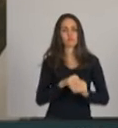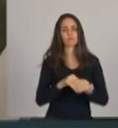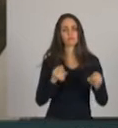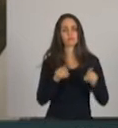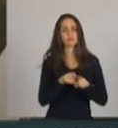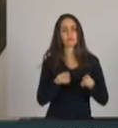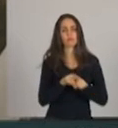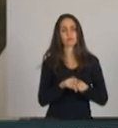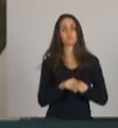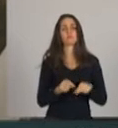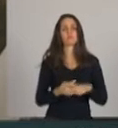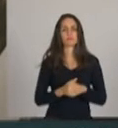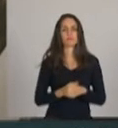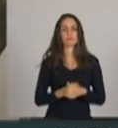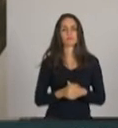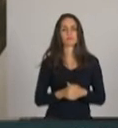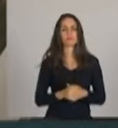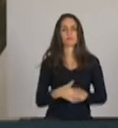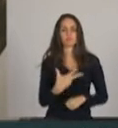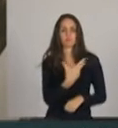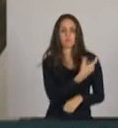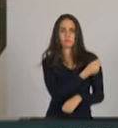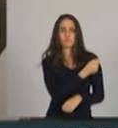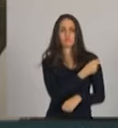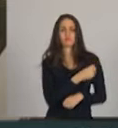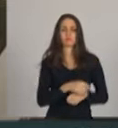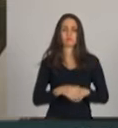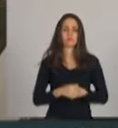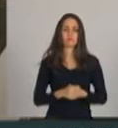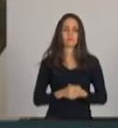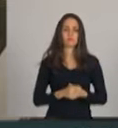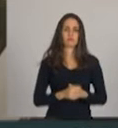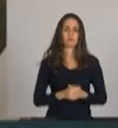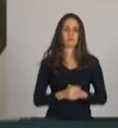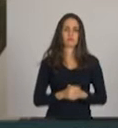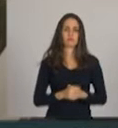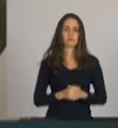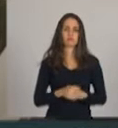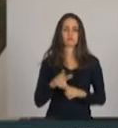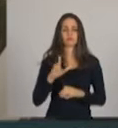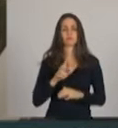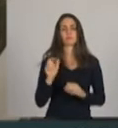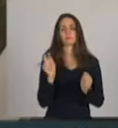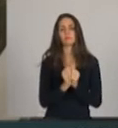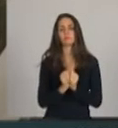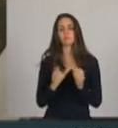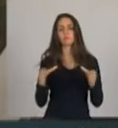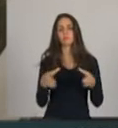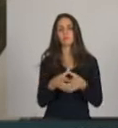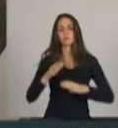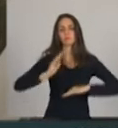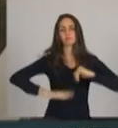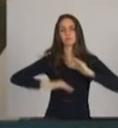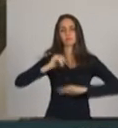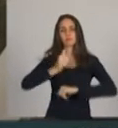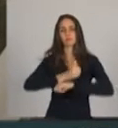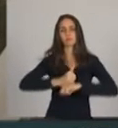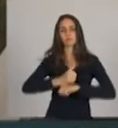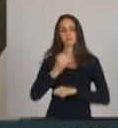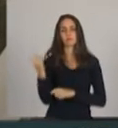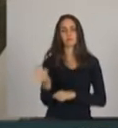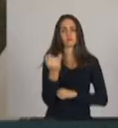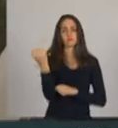também nesta vacinação, junto com esta categoria tão